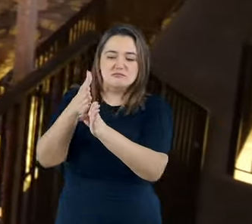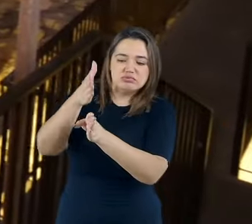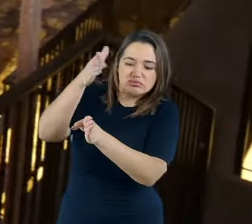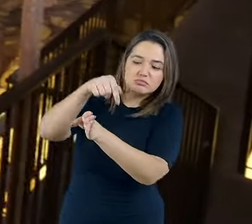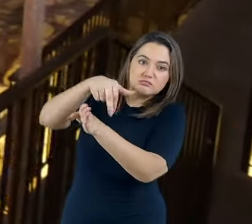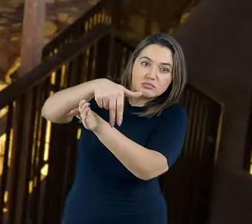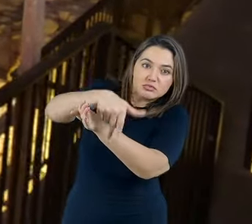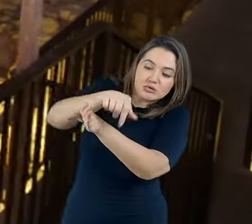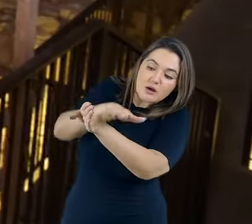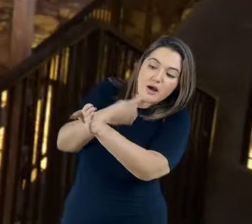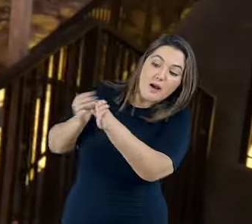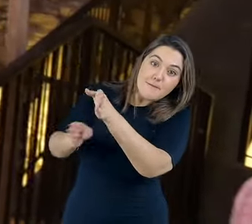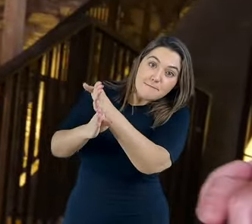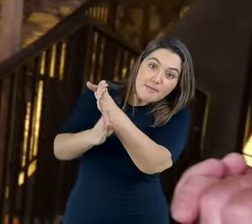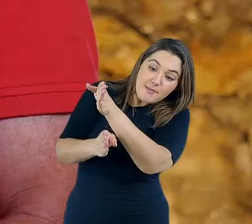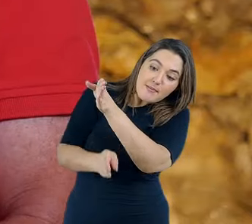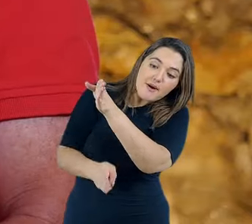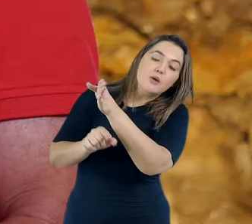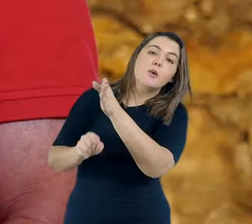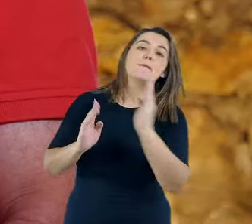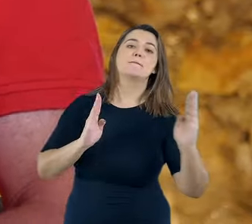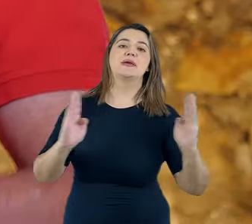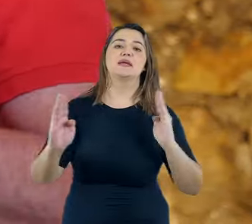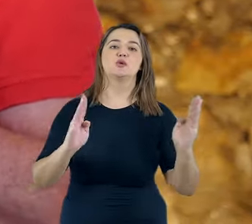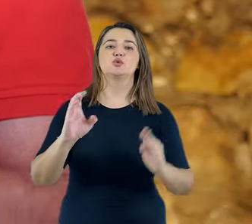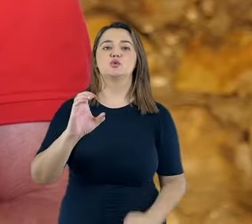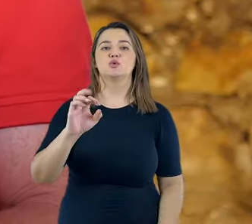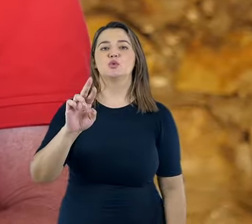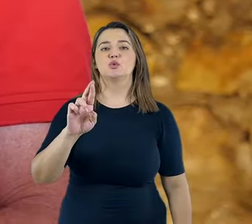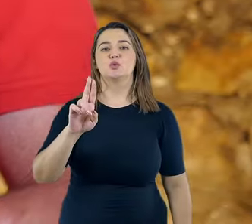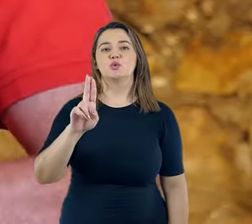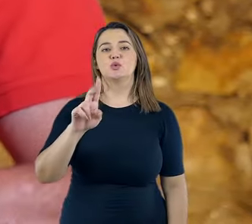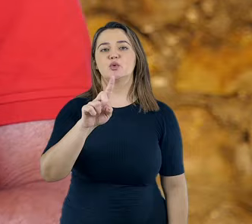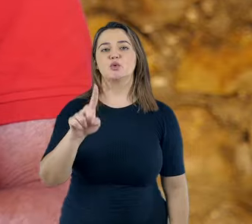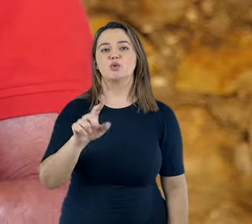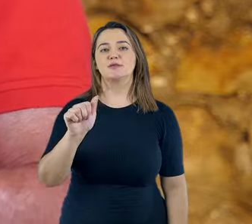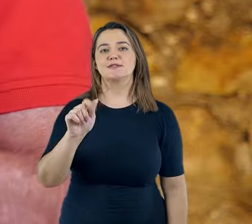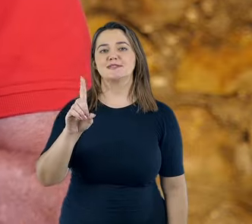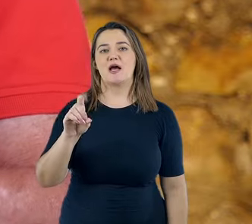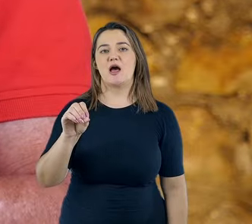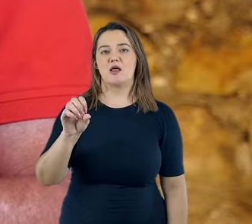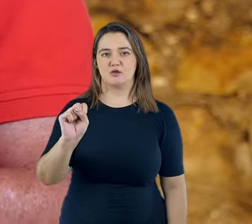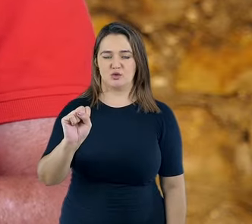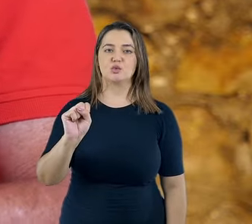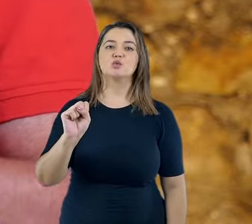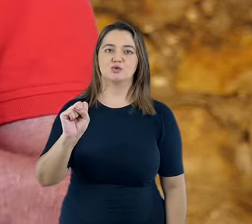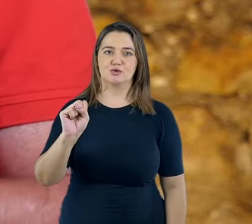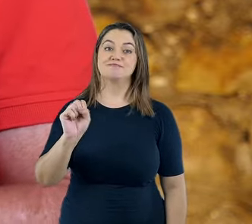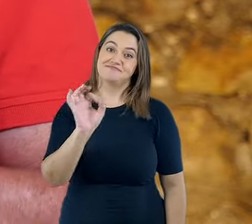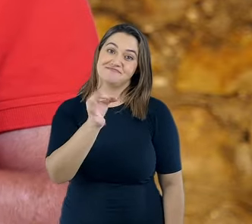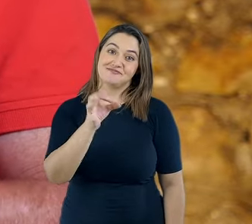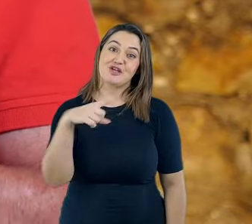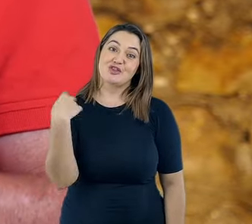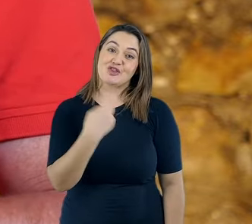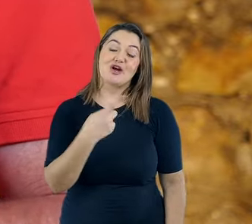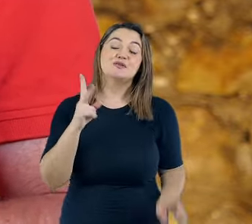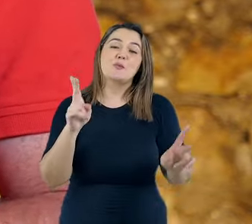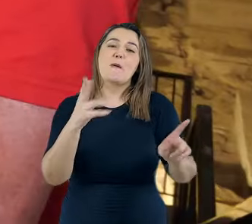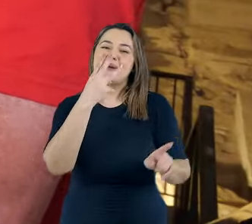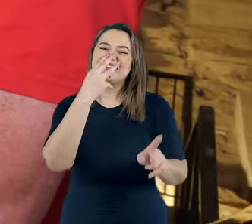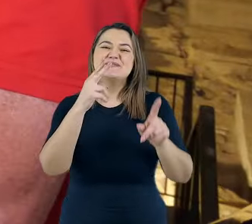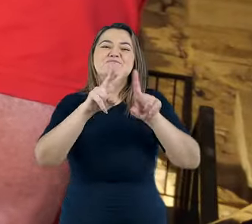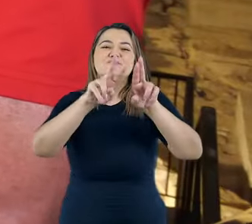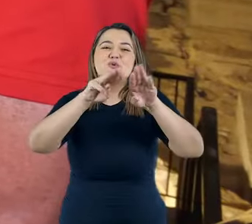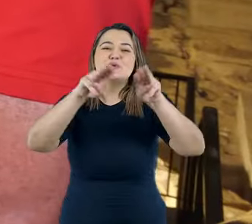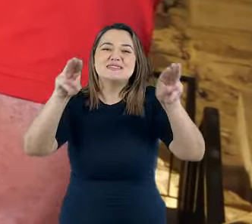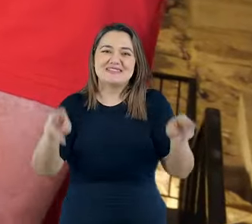temos também algo da época dos cruzados, correto? Isso, temos da época dos cruzados. É interessante porque nós estamos dentro do Museu da Torre de Davi.